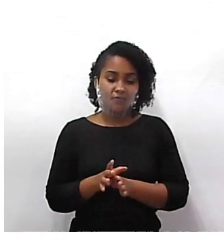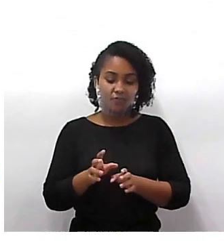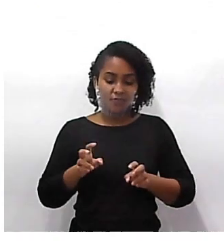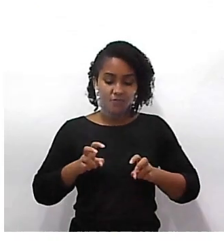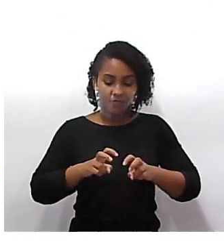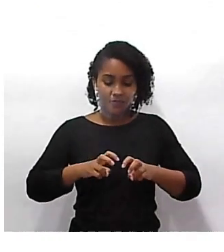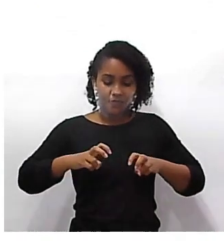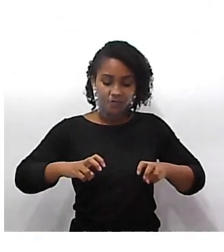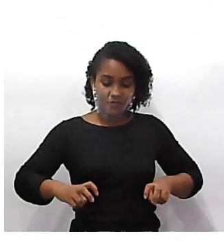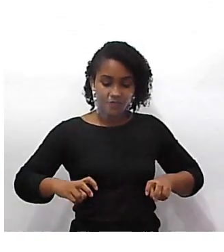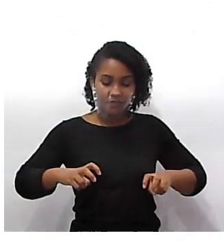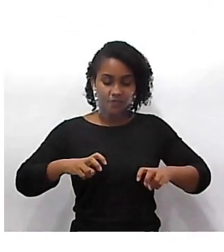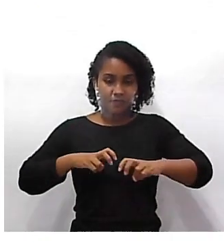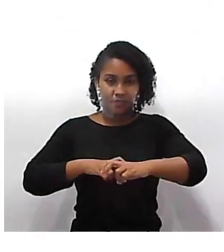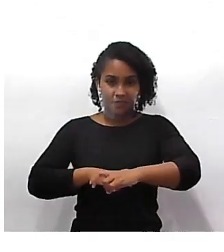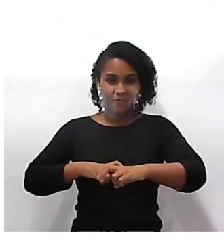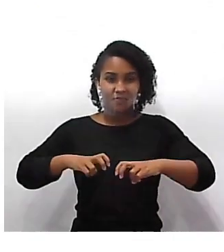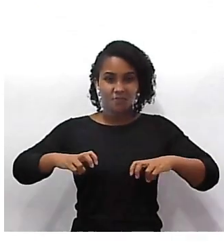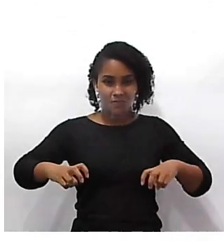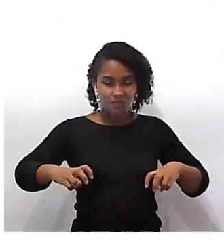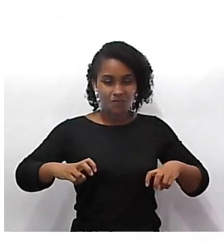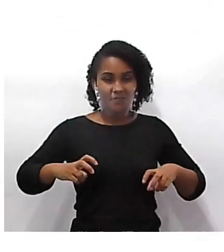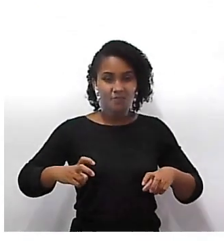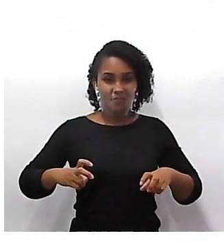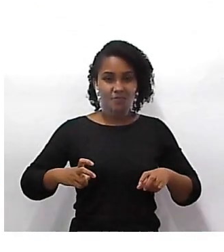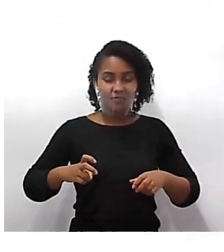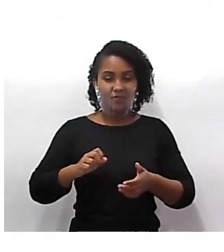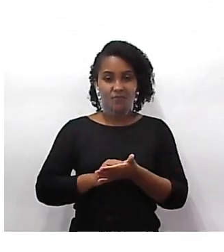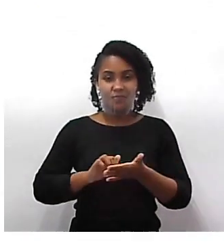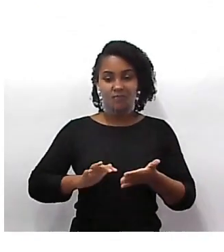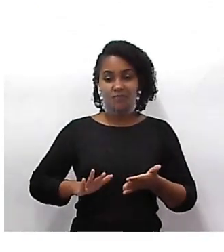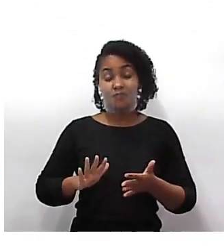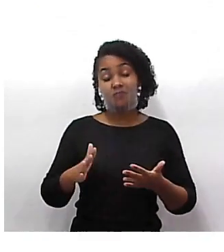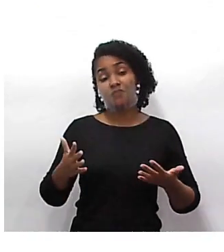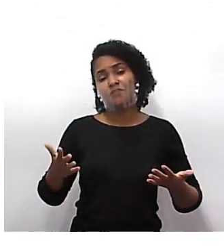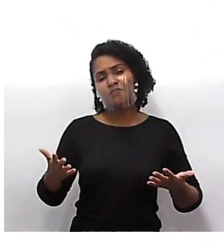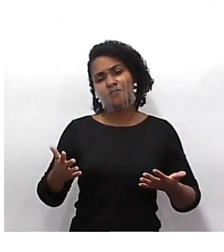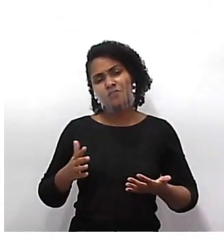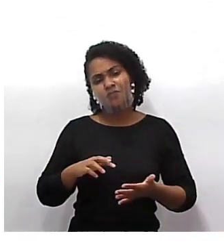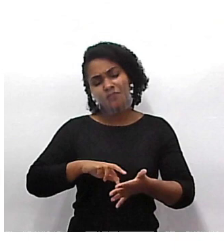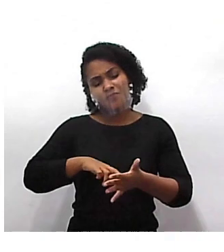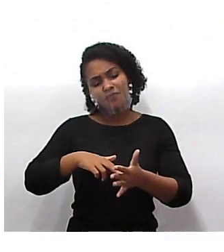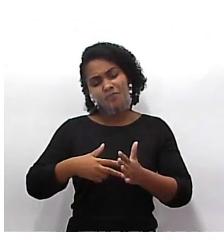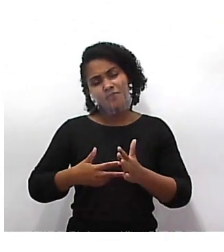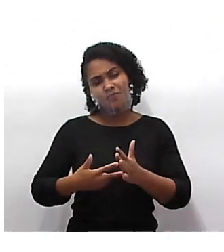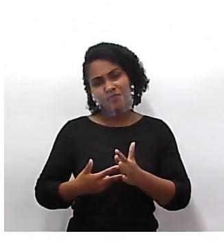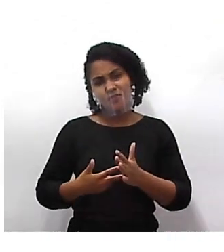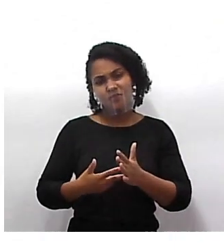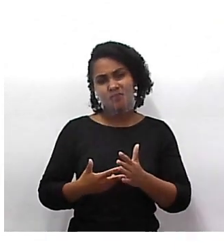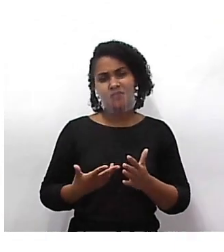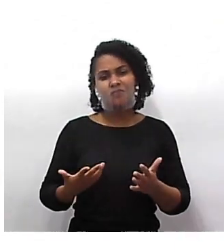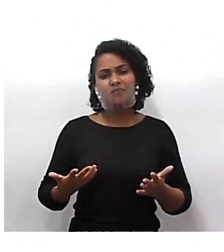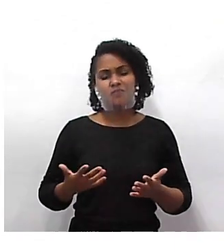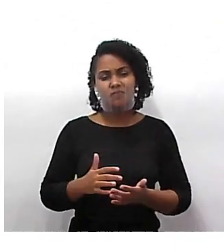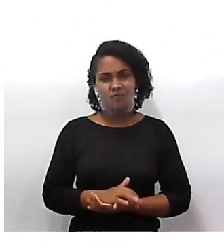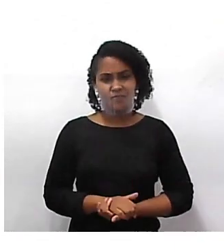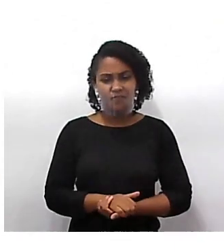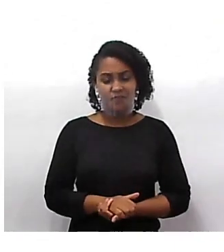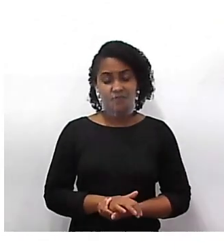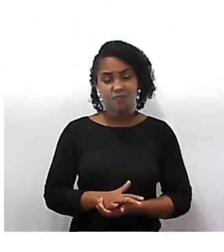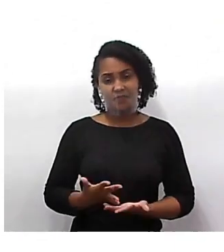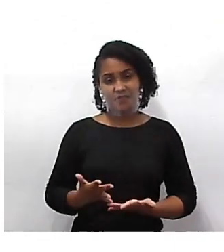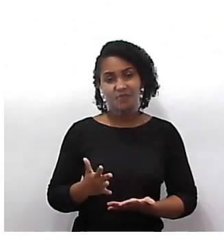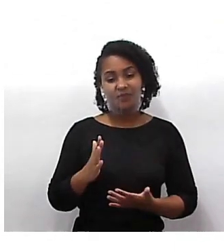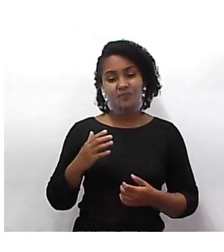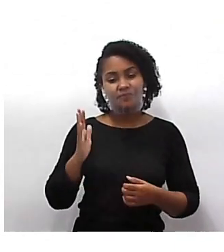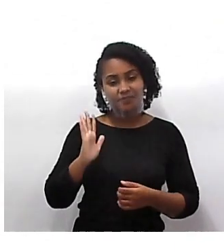dos assentamentos no coletivos e nas salas de atividades. Bem, O que seria essa alternância, né? Então, você